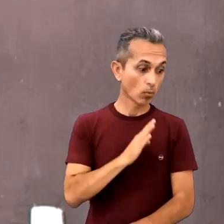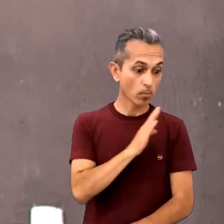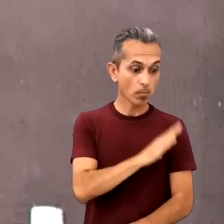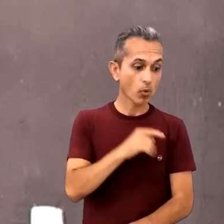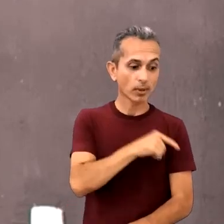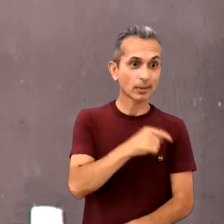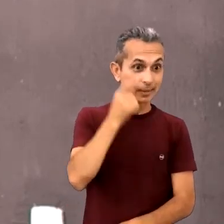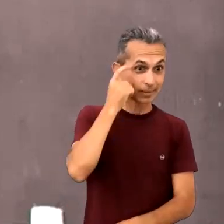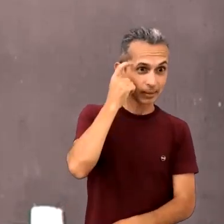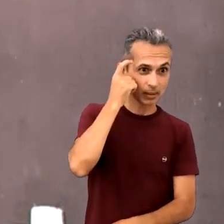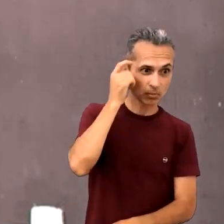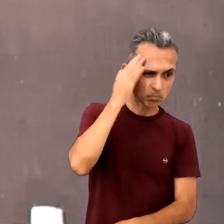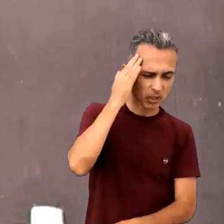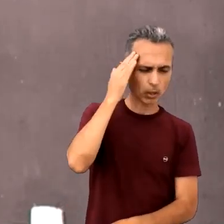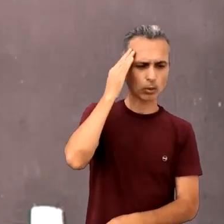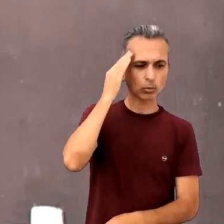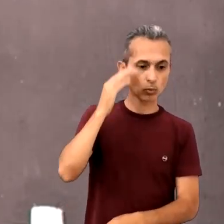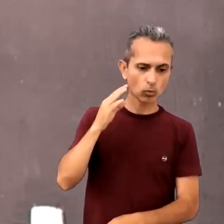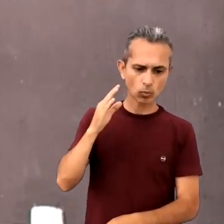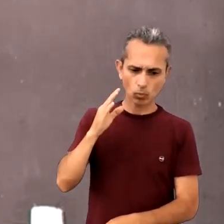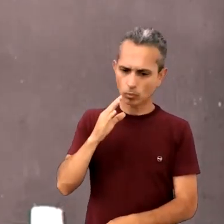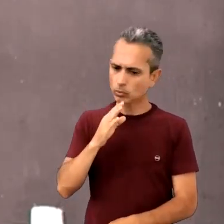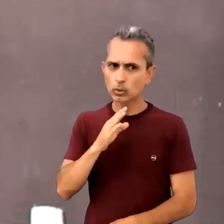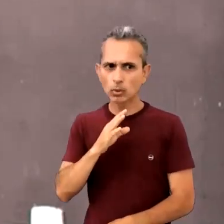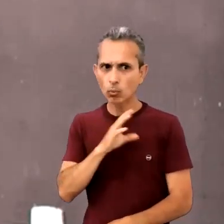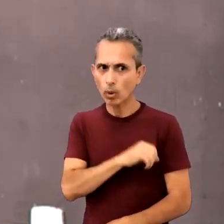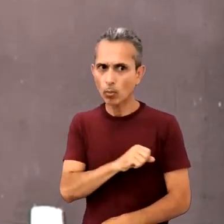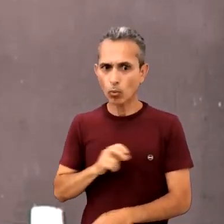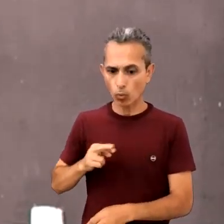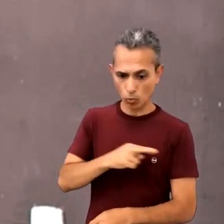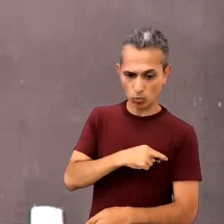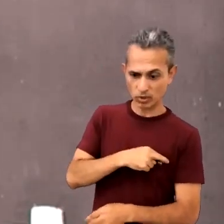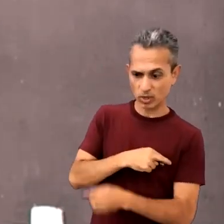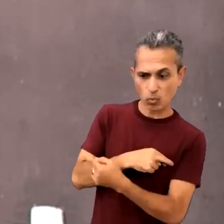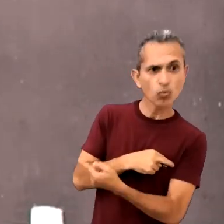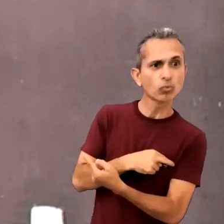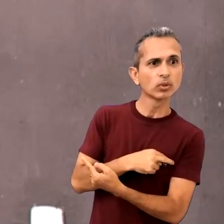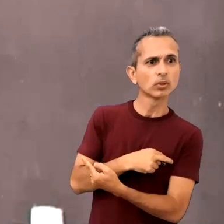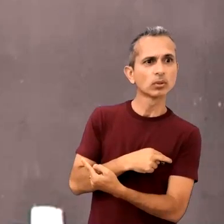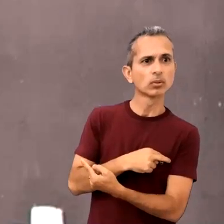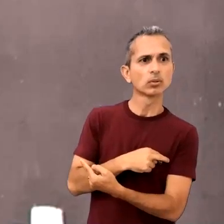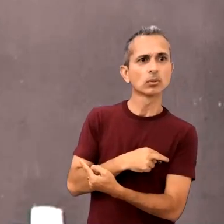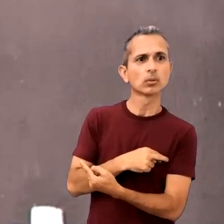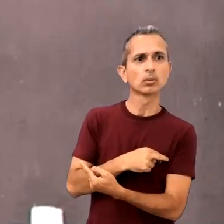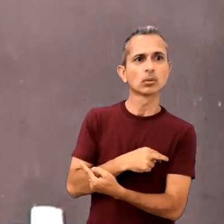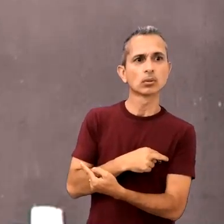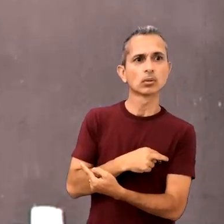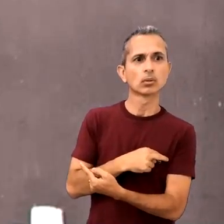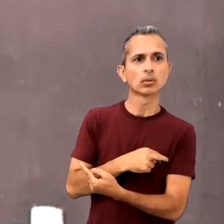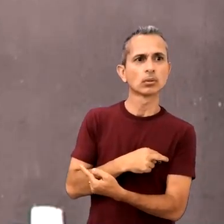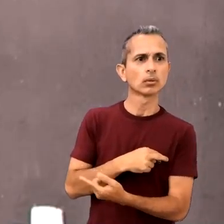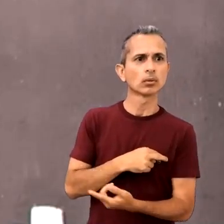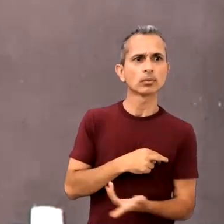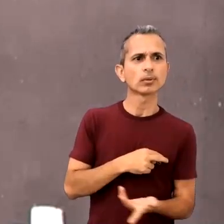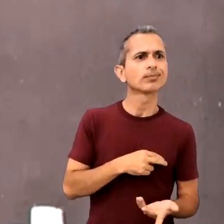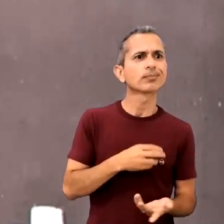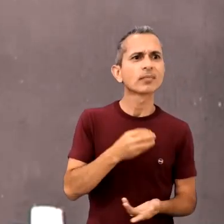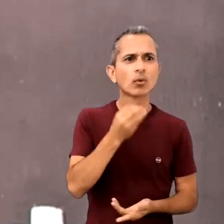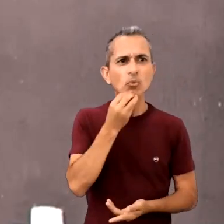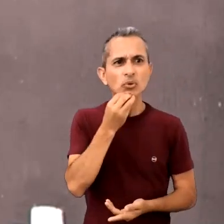Boaz aqui reconheceu o amor de Ruth por ele. E mesmo diante da oportunidade de tê-la antes do